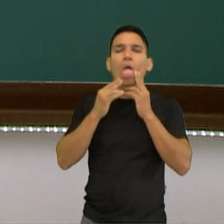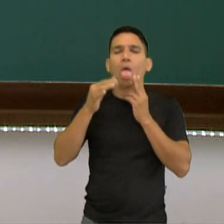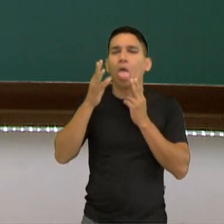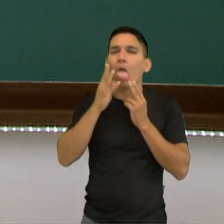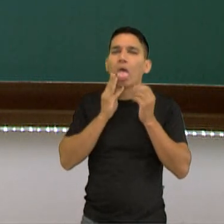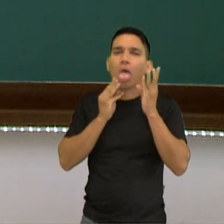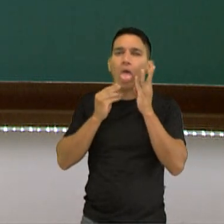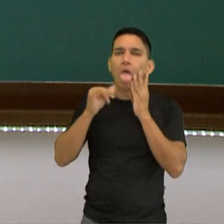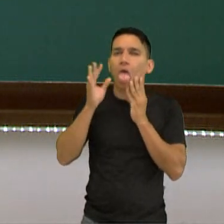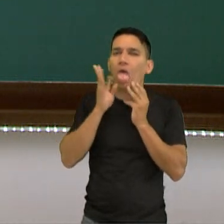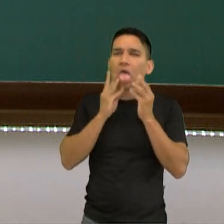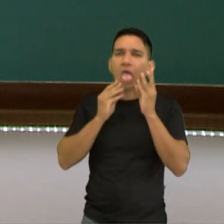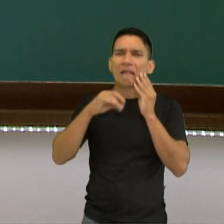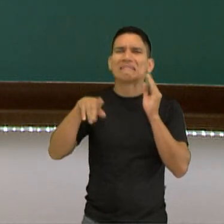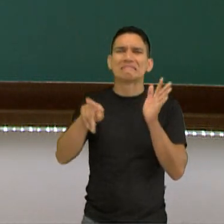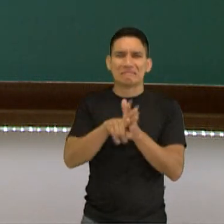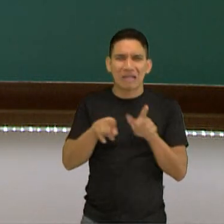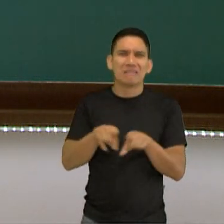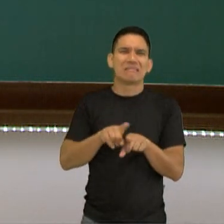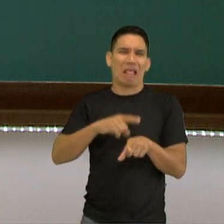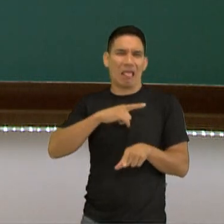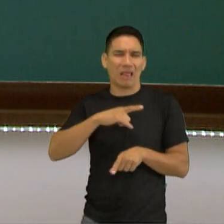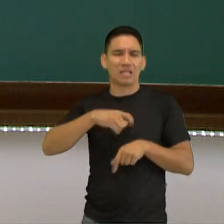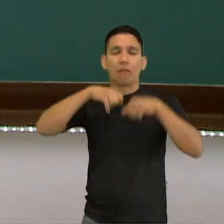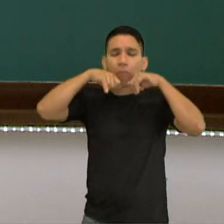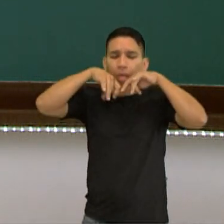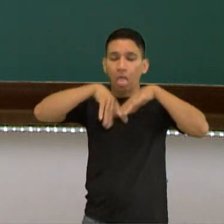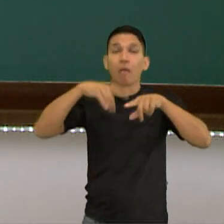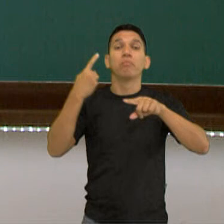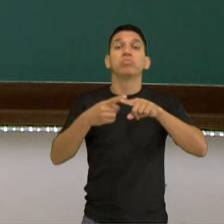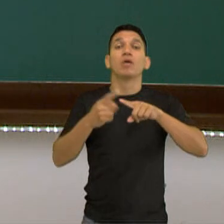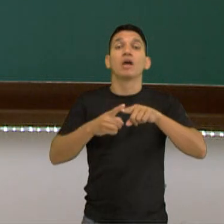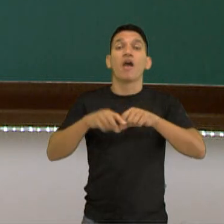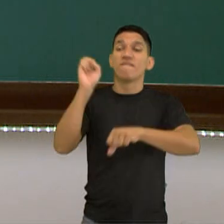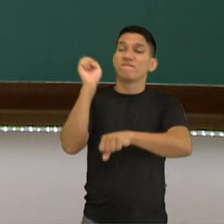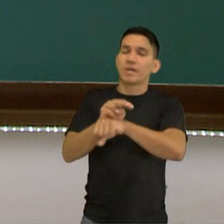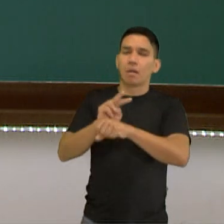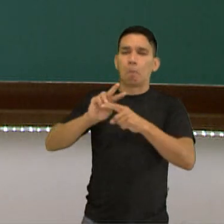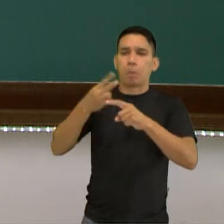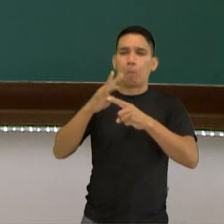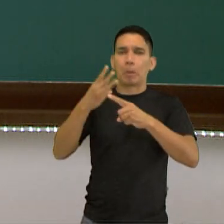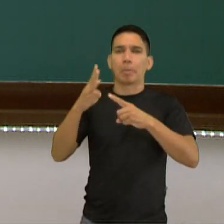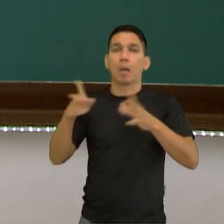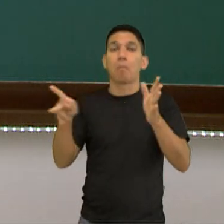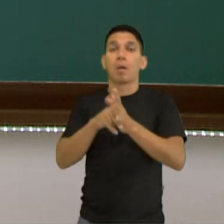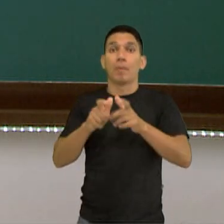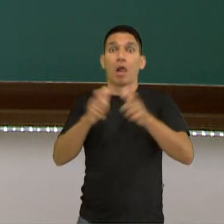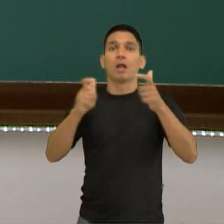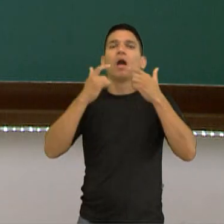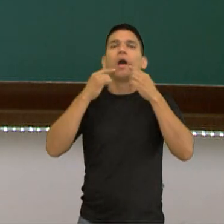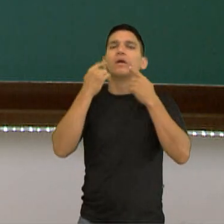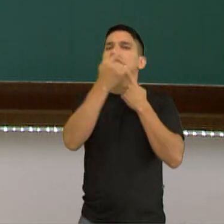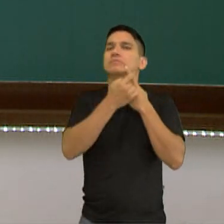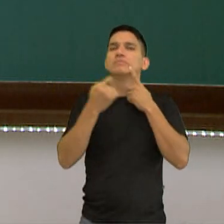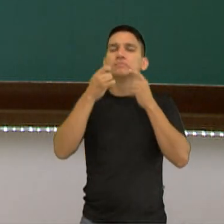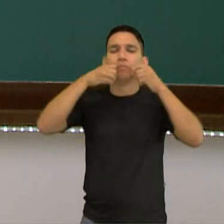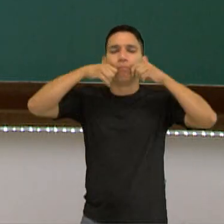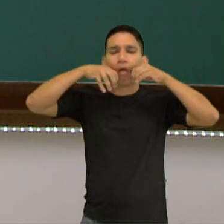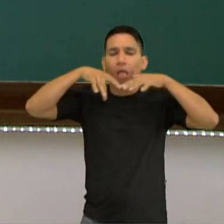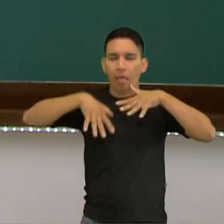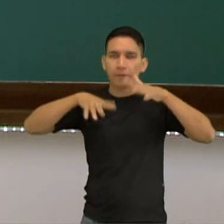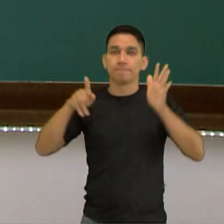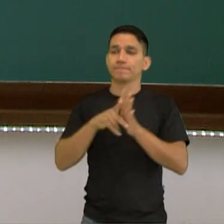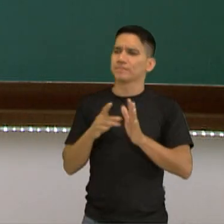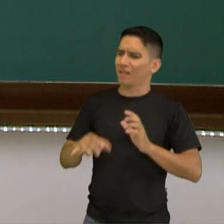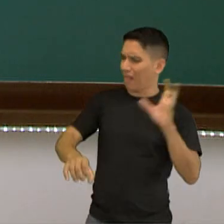babarem bastante, porque a multiplicação do vírus se acontece na região da boca. Mas nos seres humanos,